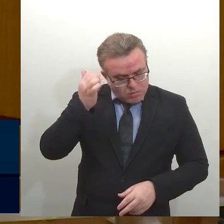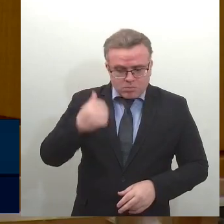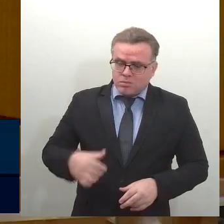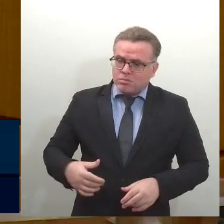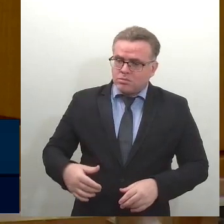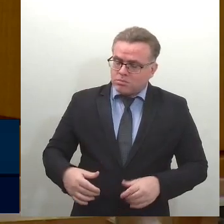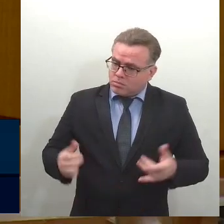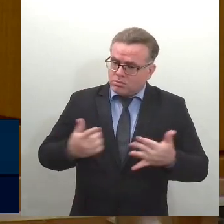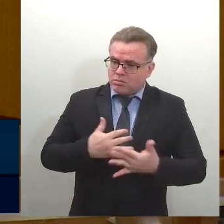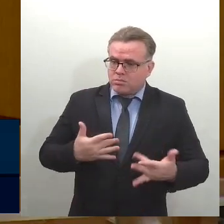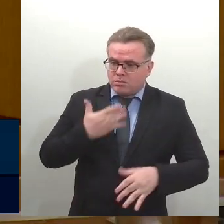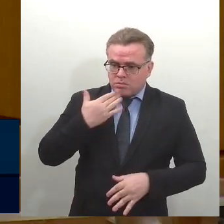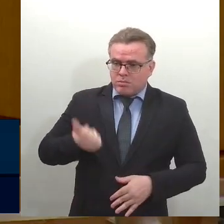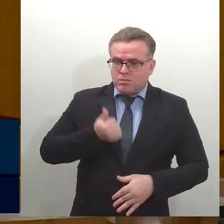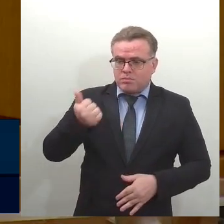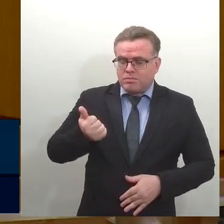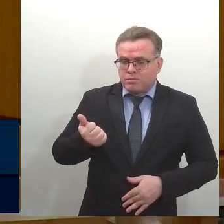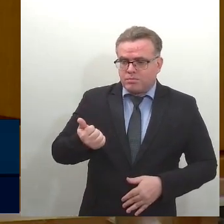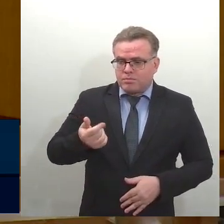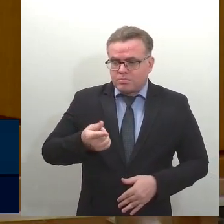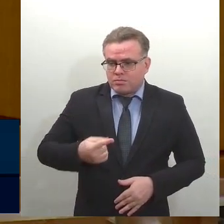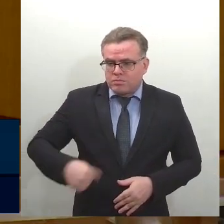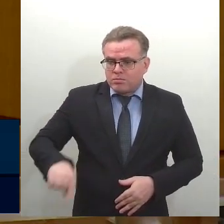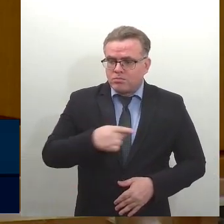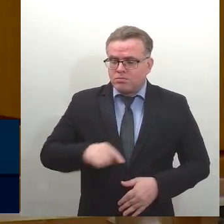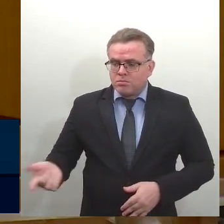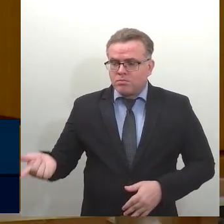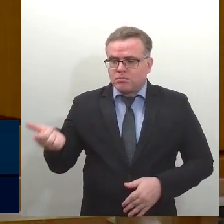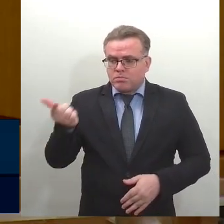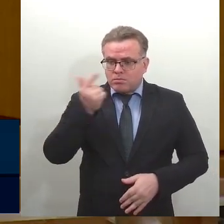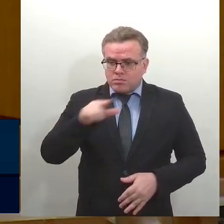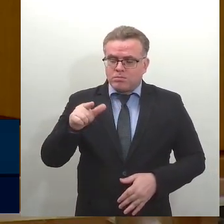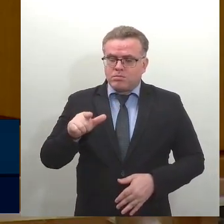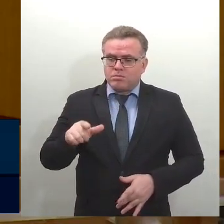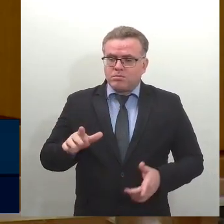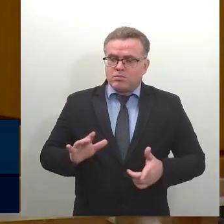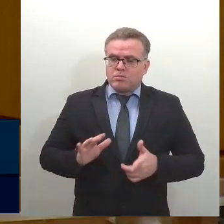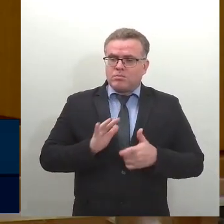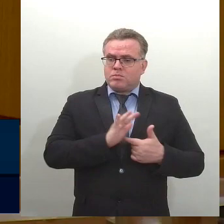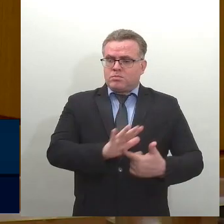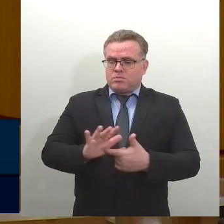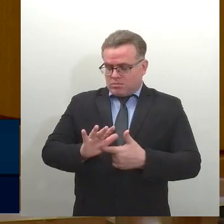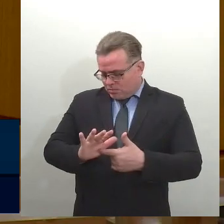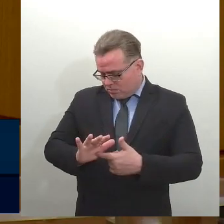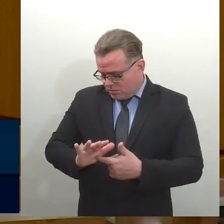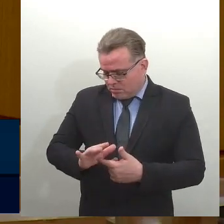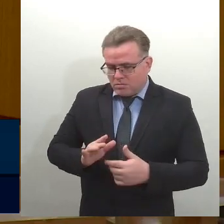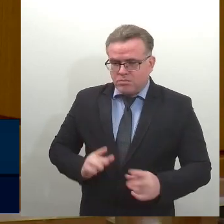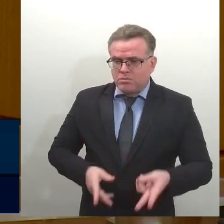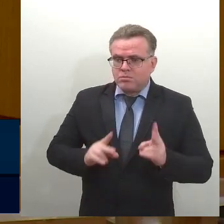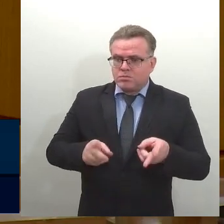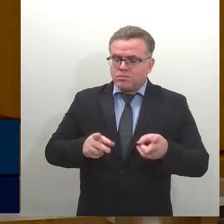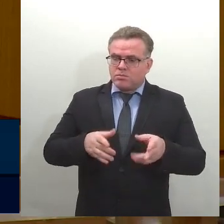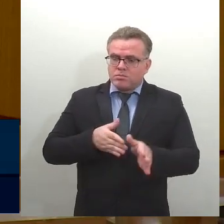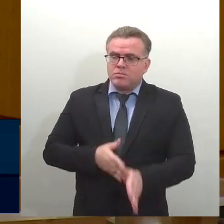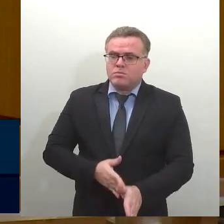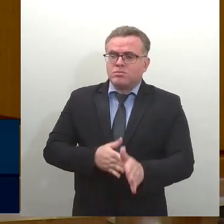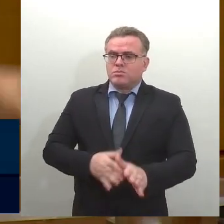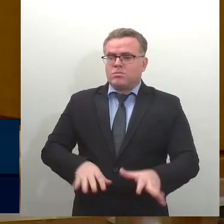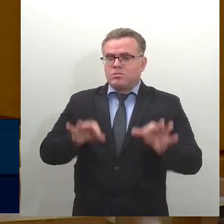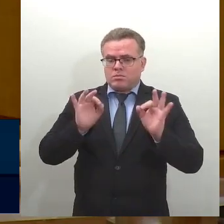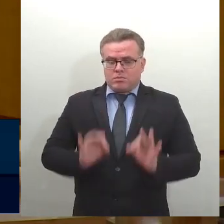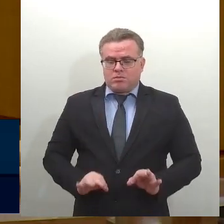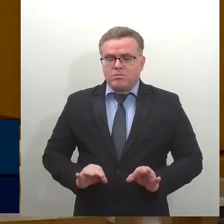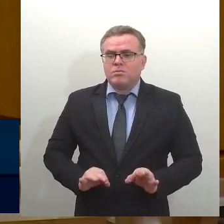gente consegue demonstrar e mostrar que existem caminhos viáveis fora de uma política antiga,